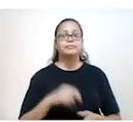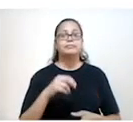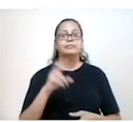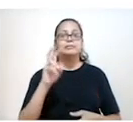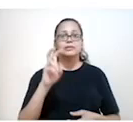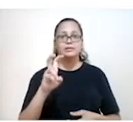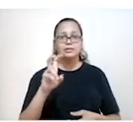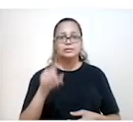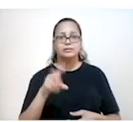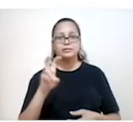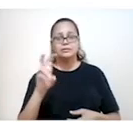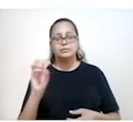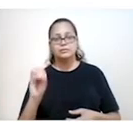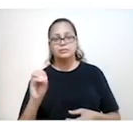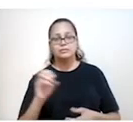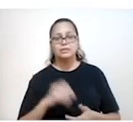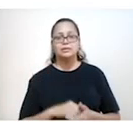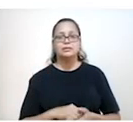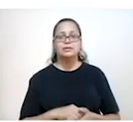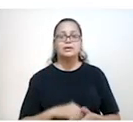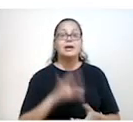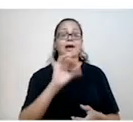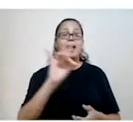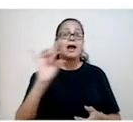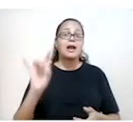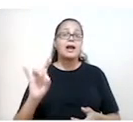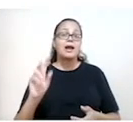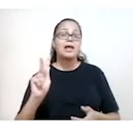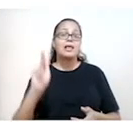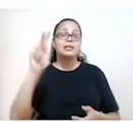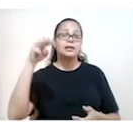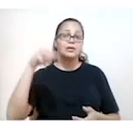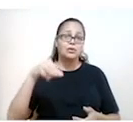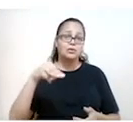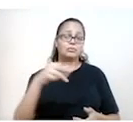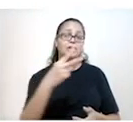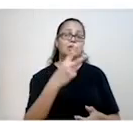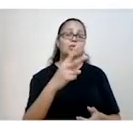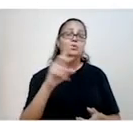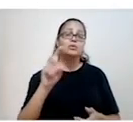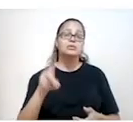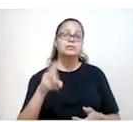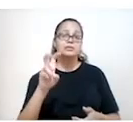5,50. Aí, cada quilômetro que você anda é 2,50.